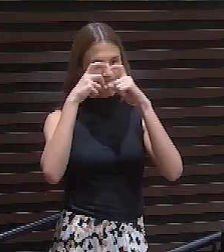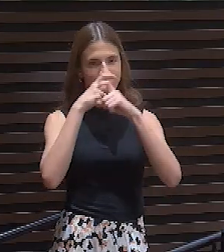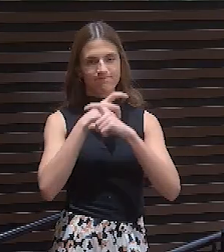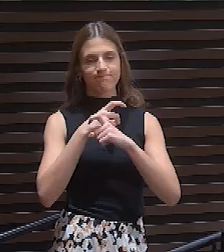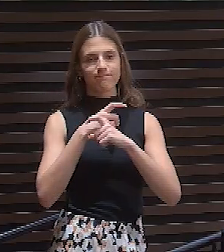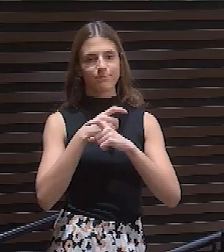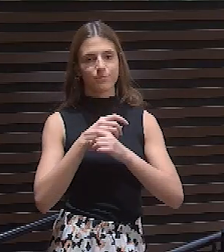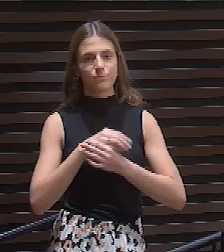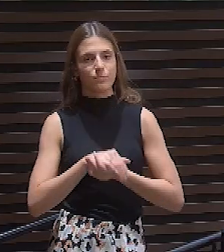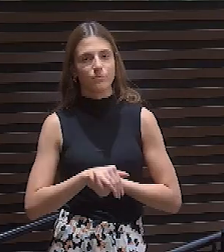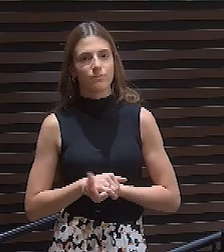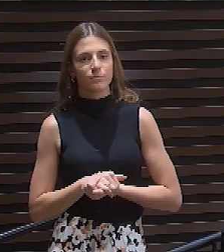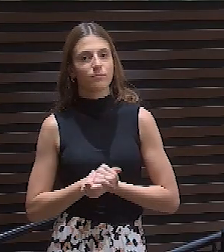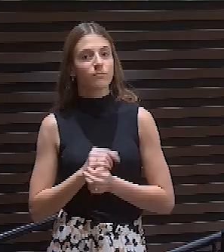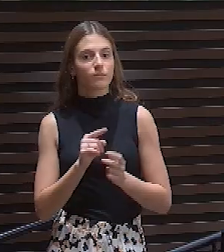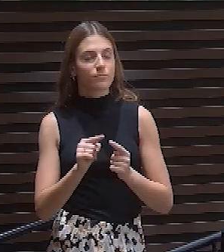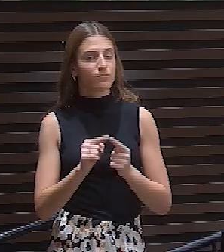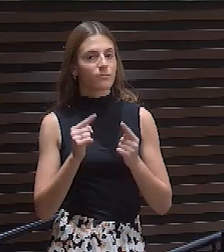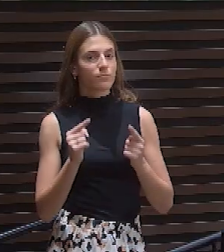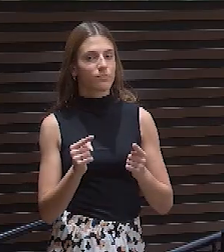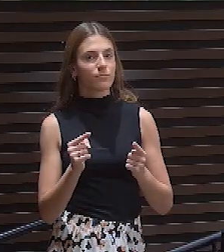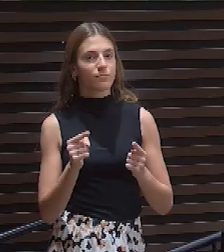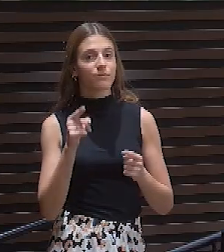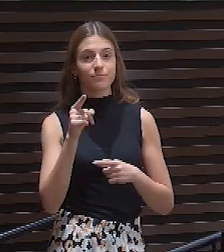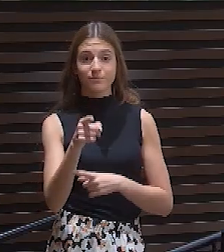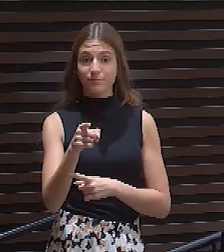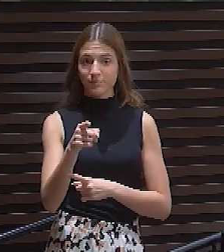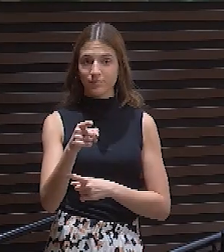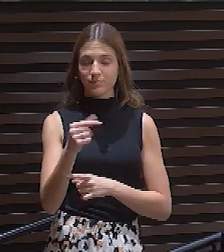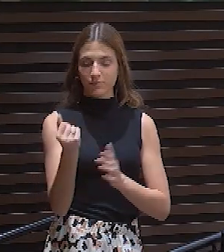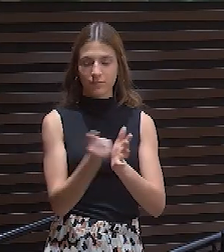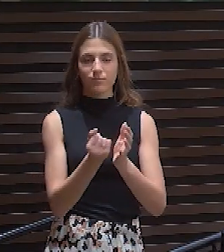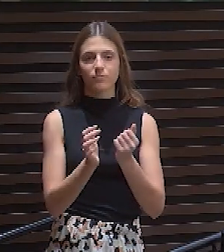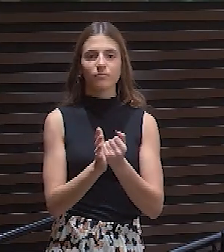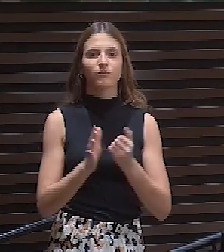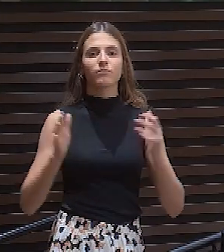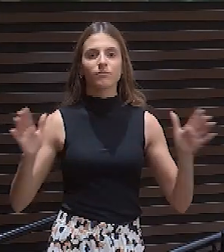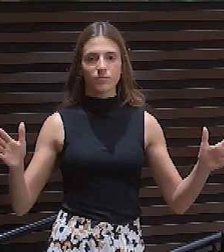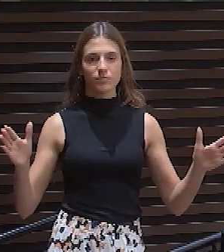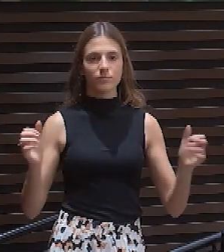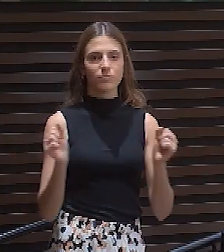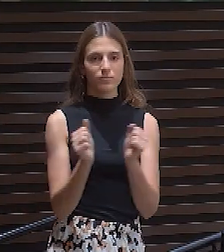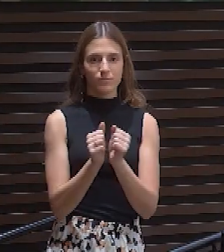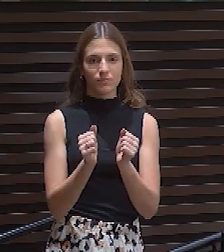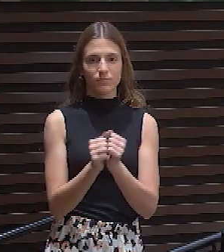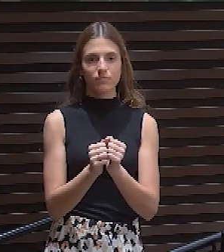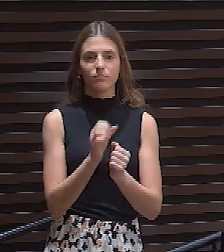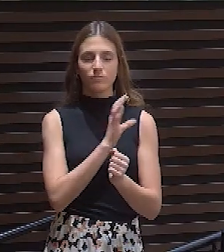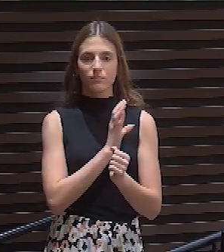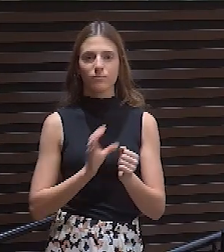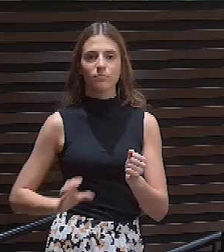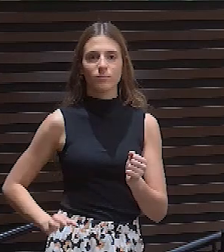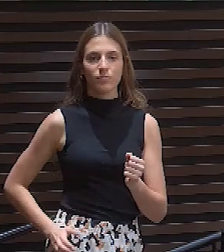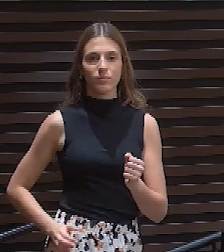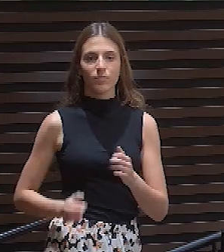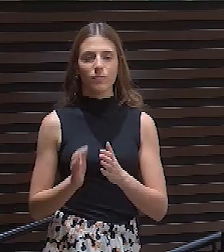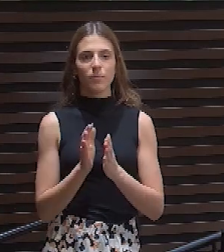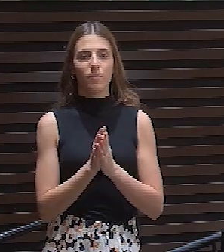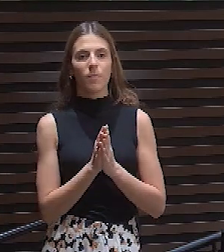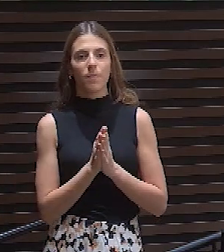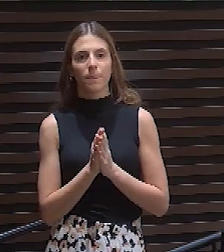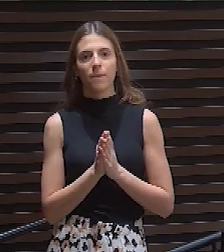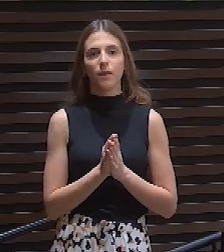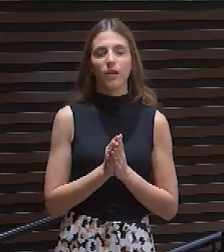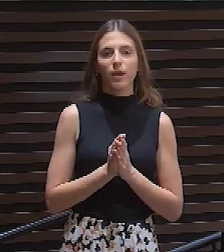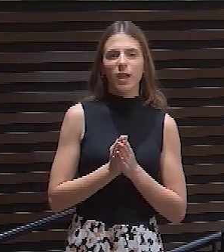peca. Mas você foi crucificado. O velho homem, o servo do pecado, ele foi